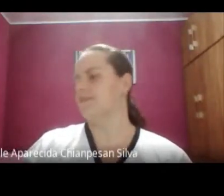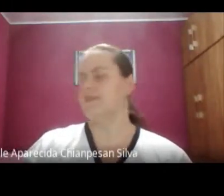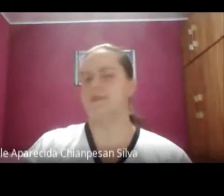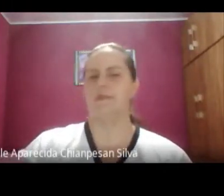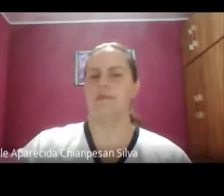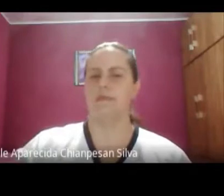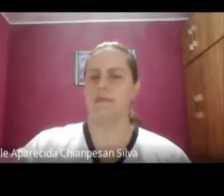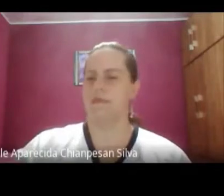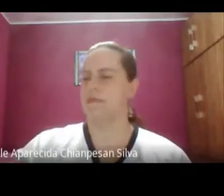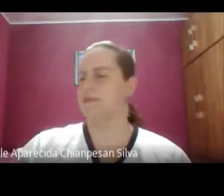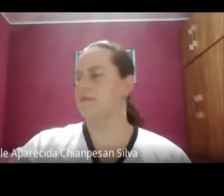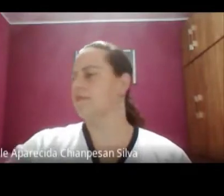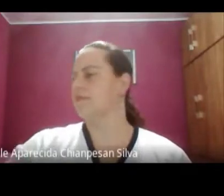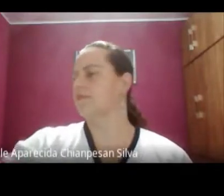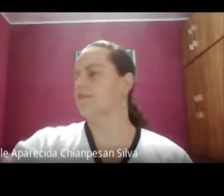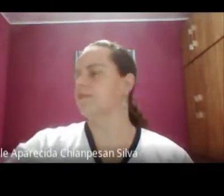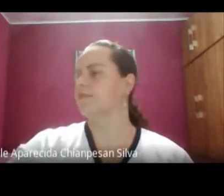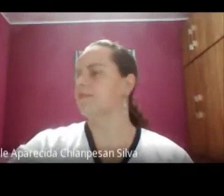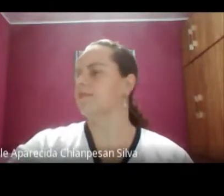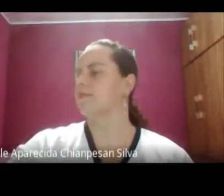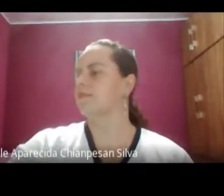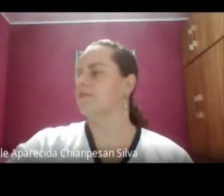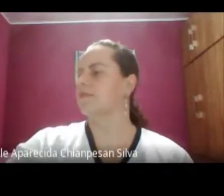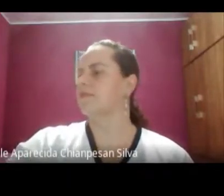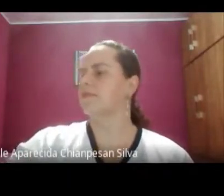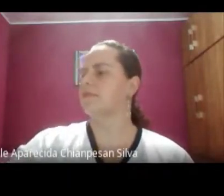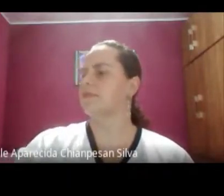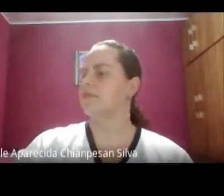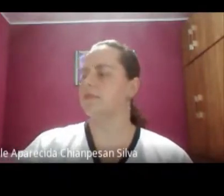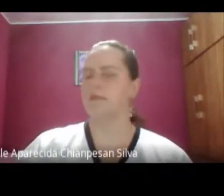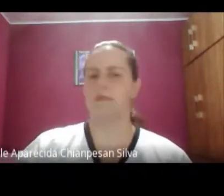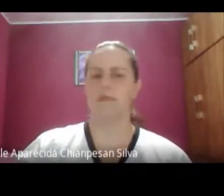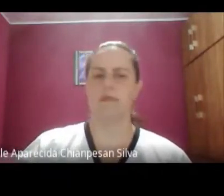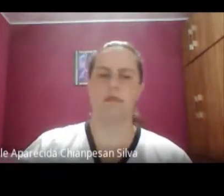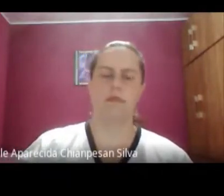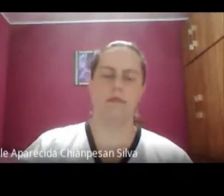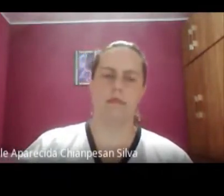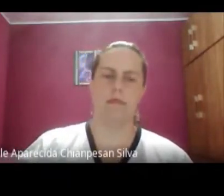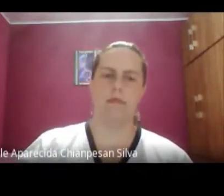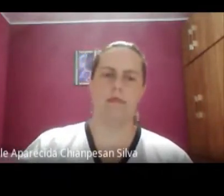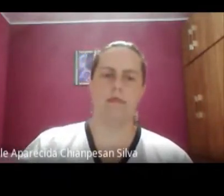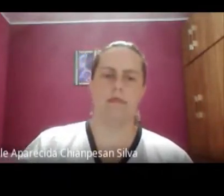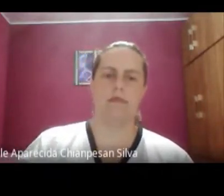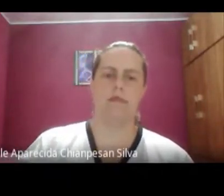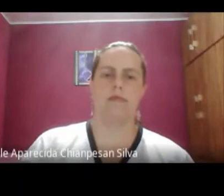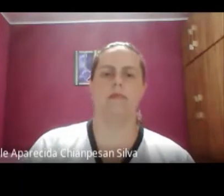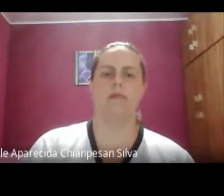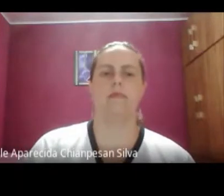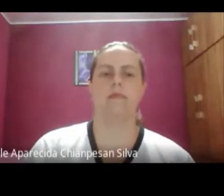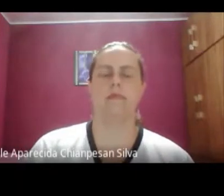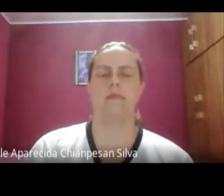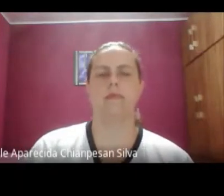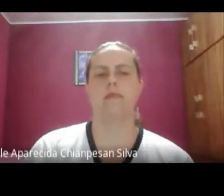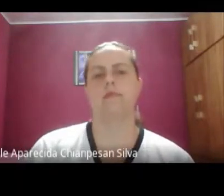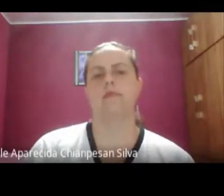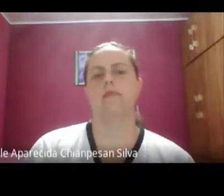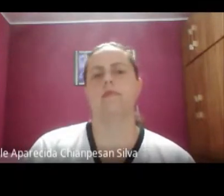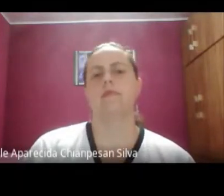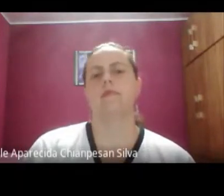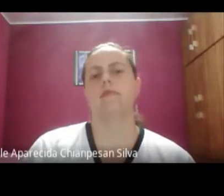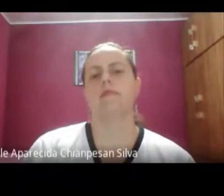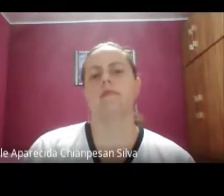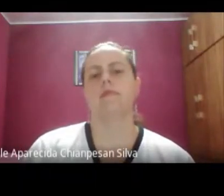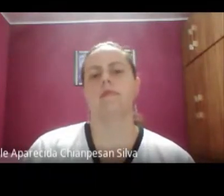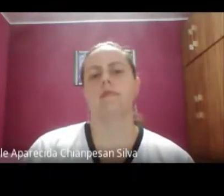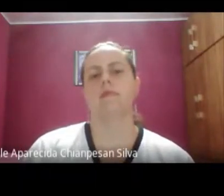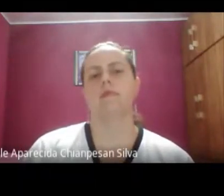Tem um som genial! Este instrumento tem este nome por causa da sua forma. Para que o som saia bonito, você deve